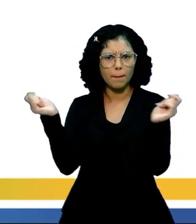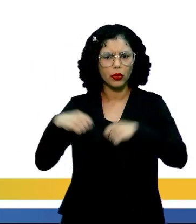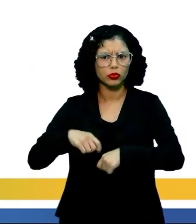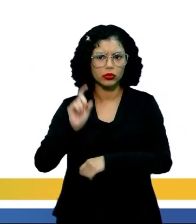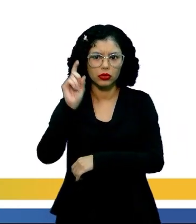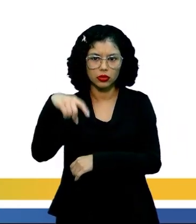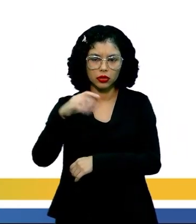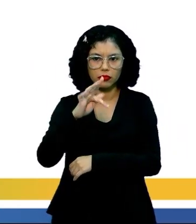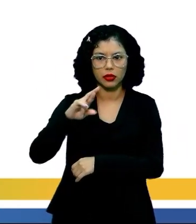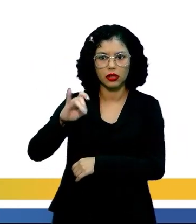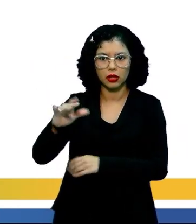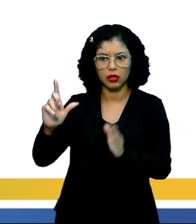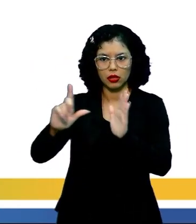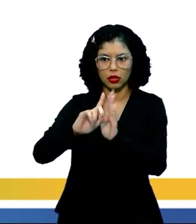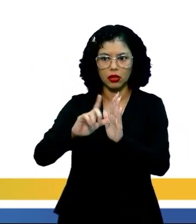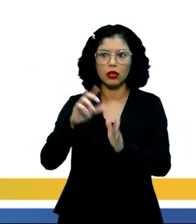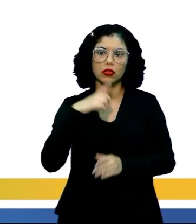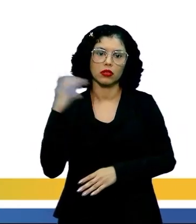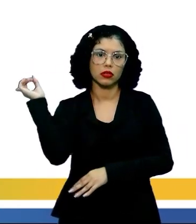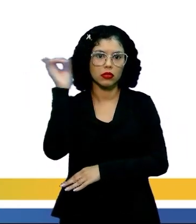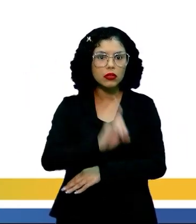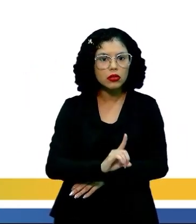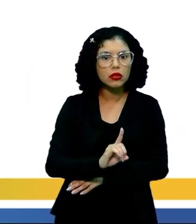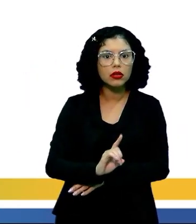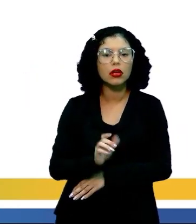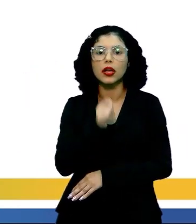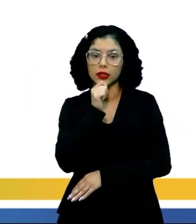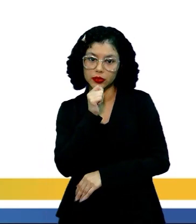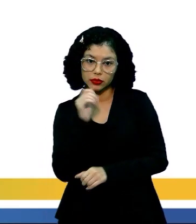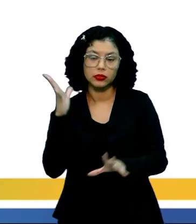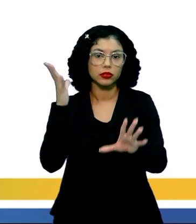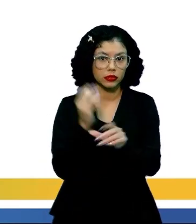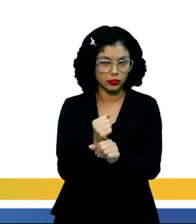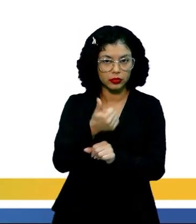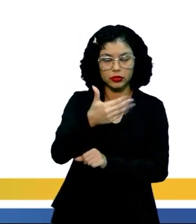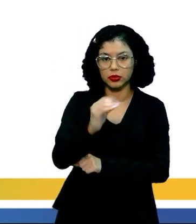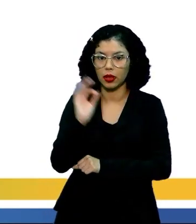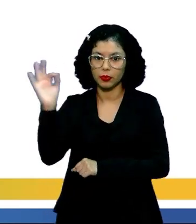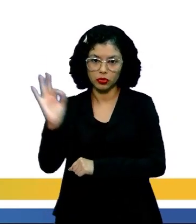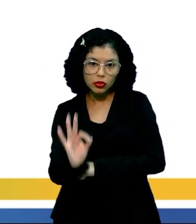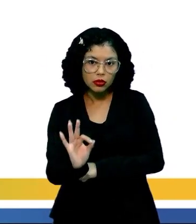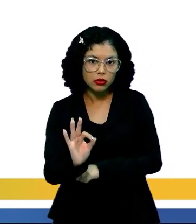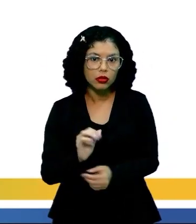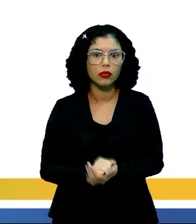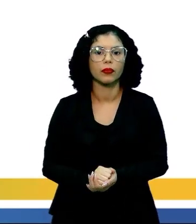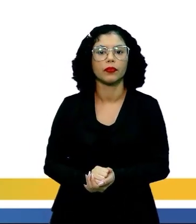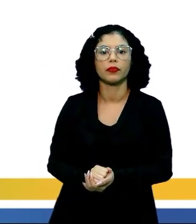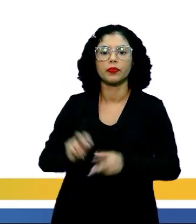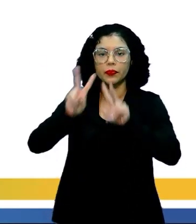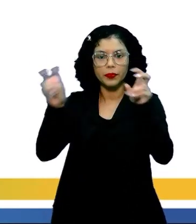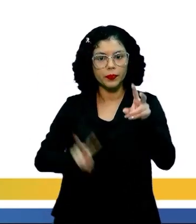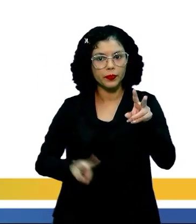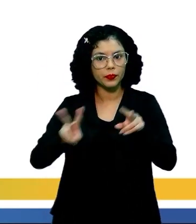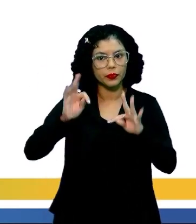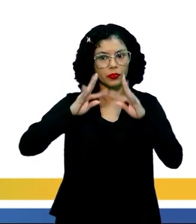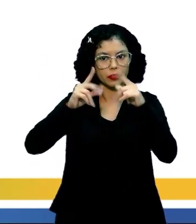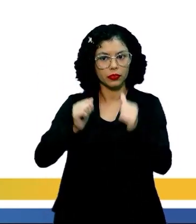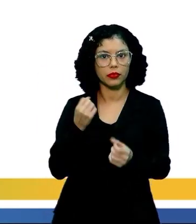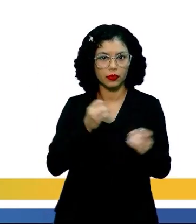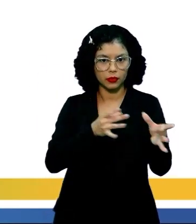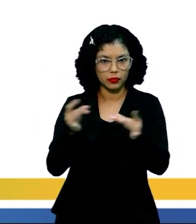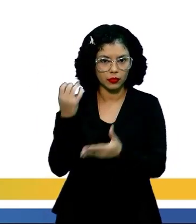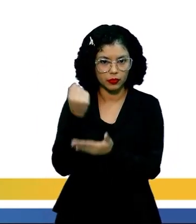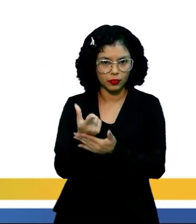cartão Fidelidade da loja têm direito a um desconto adicional de 10%, tá? Sobre o valor total de